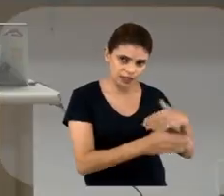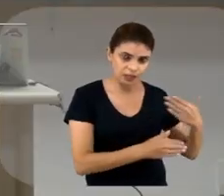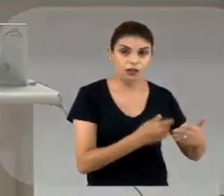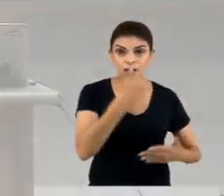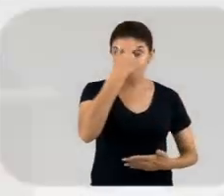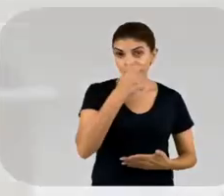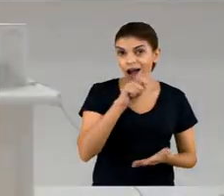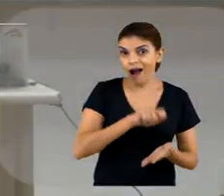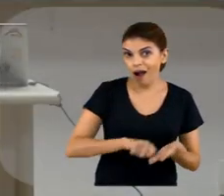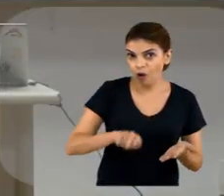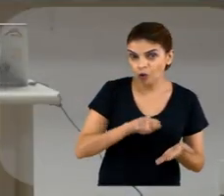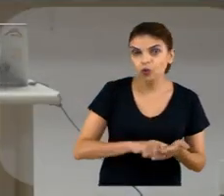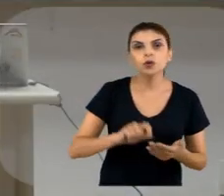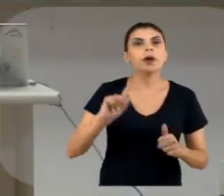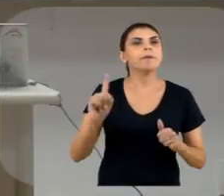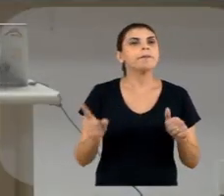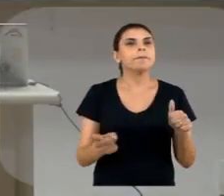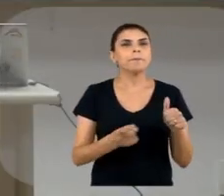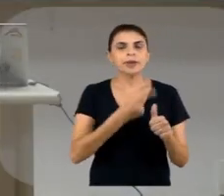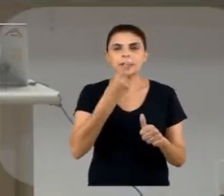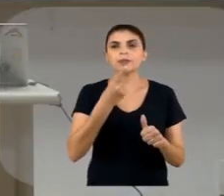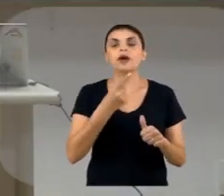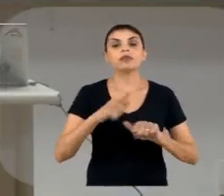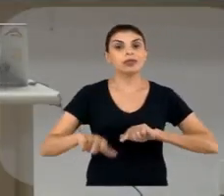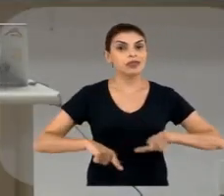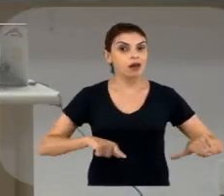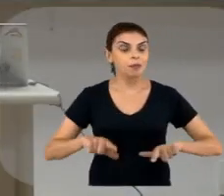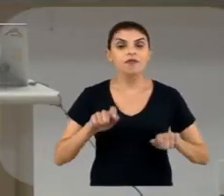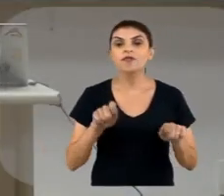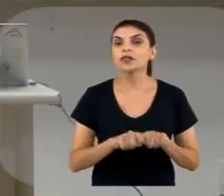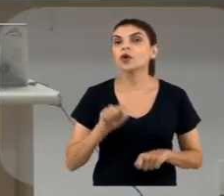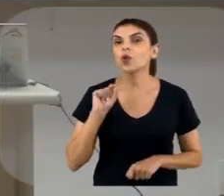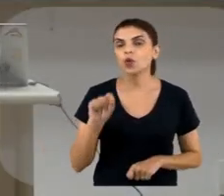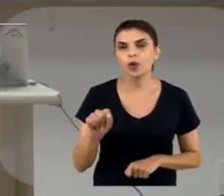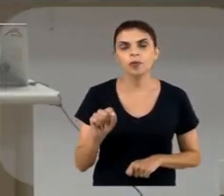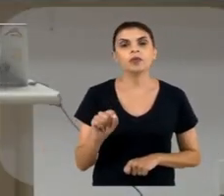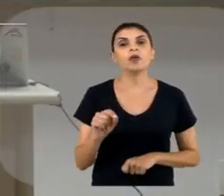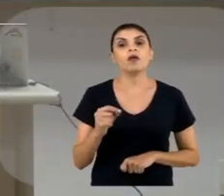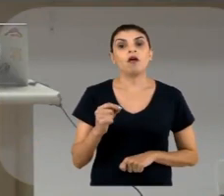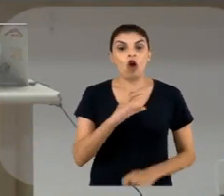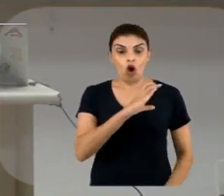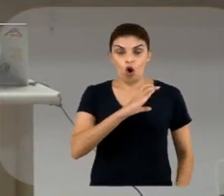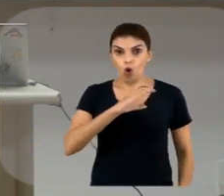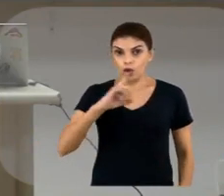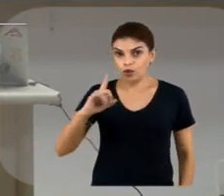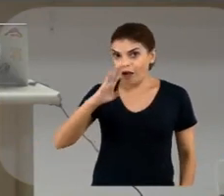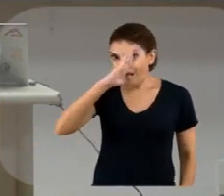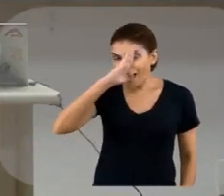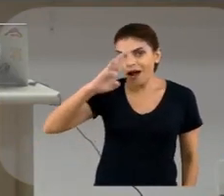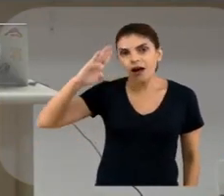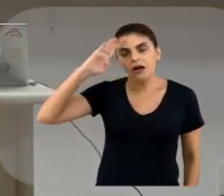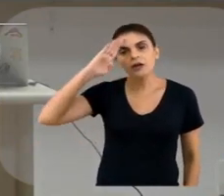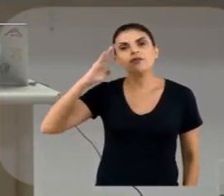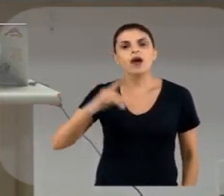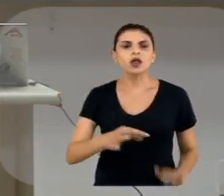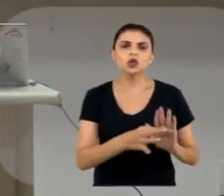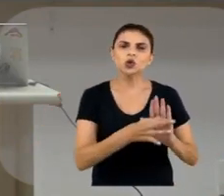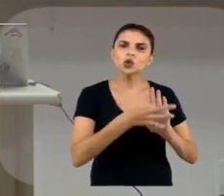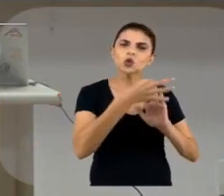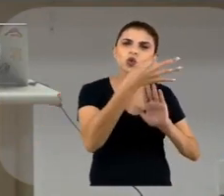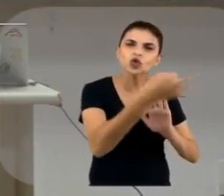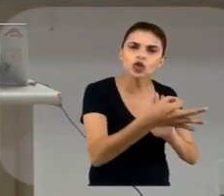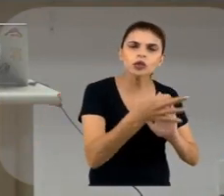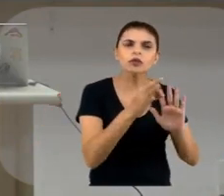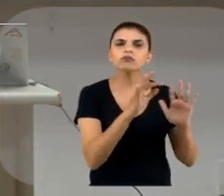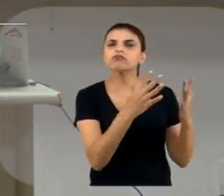o autor. Tem primeiro, né, tá nesse plano de trabalho. O coordenador acadêmico, né, ele vai sugerir ali